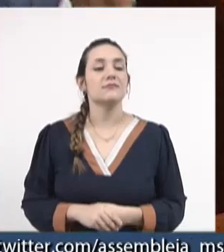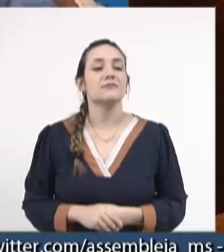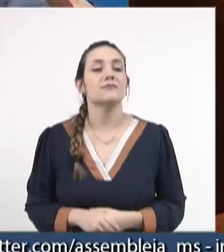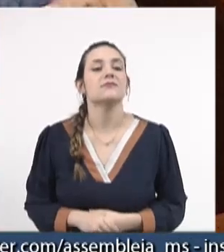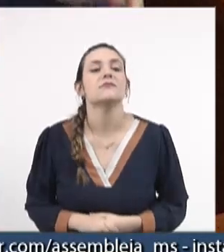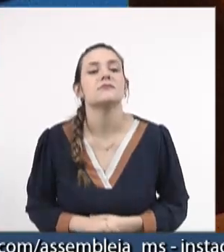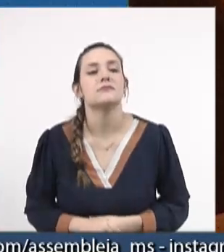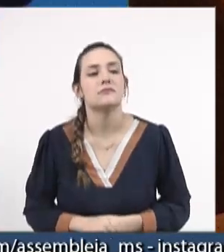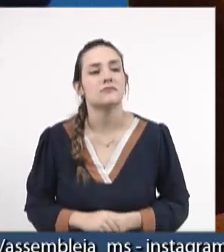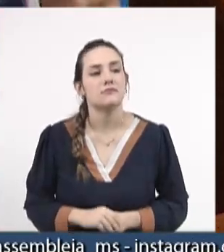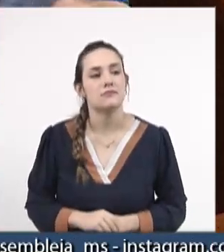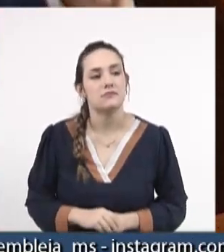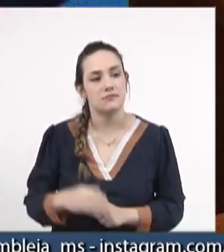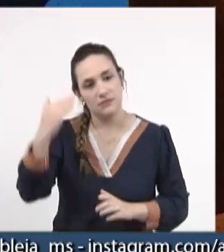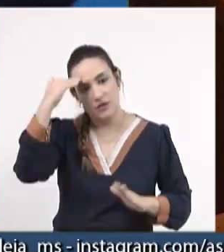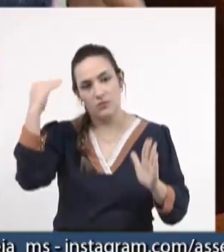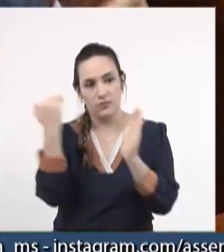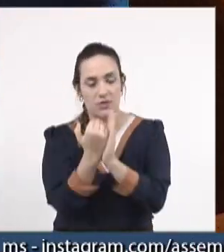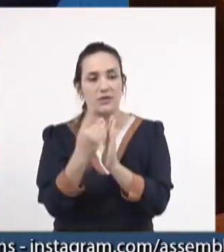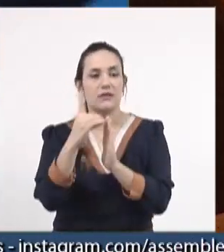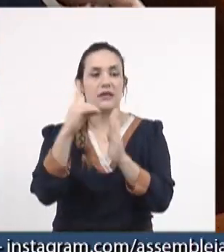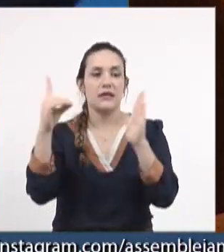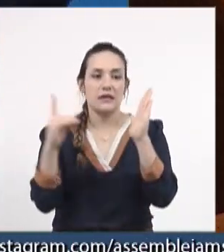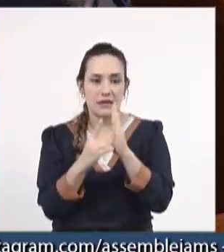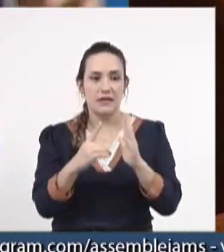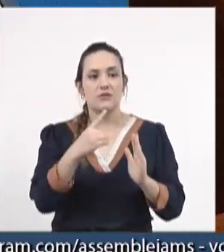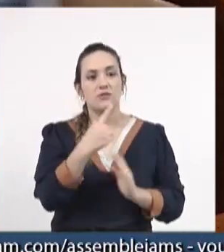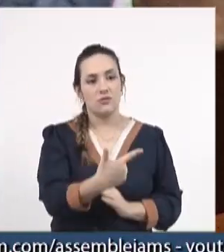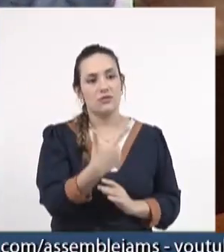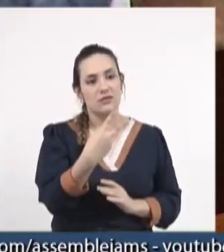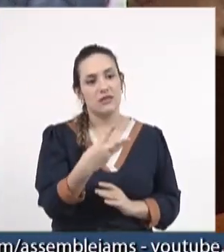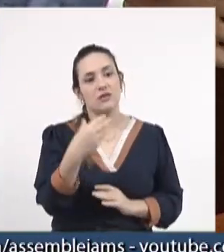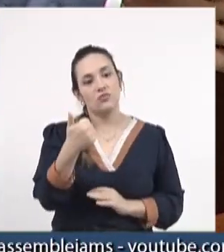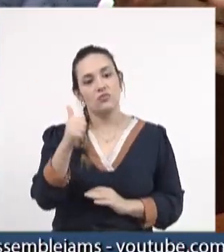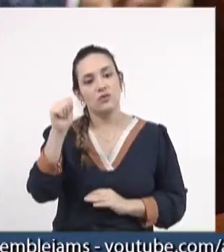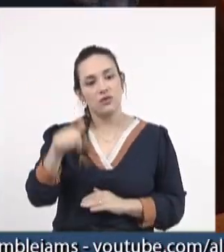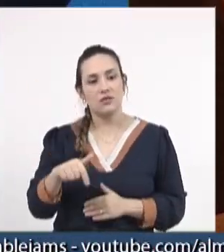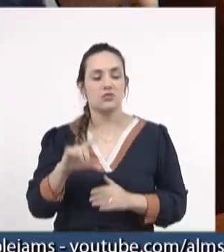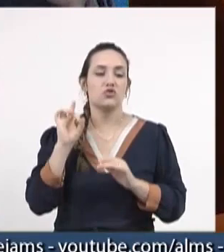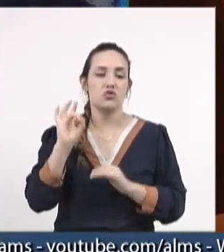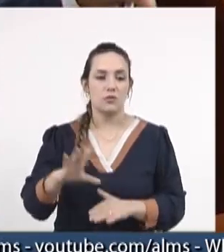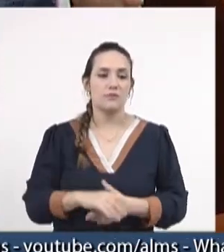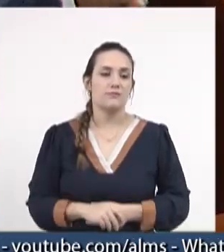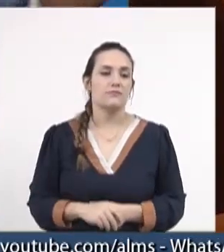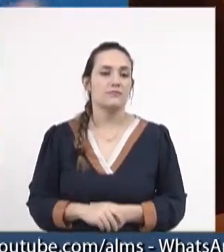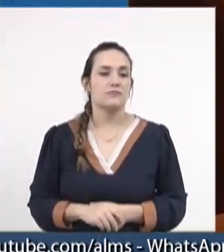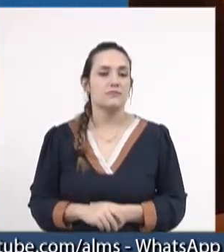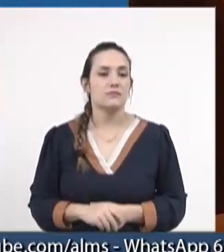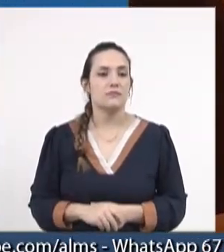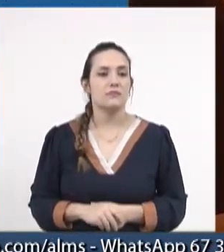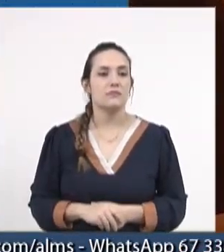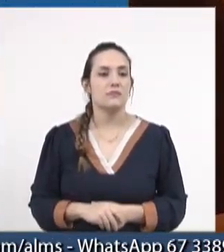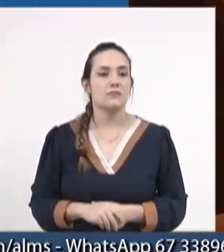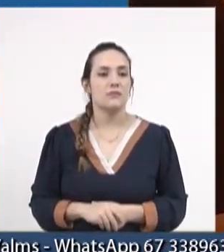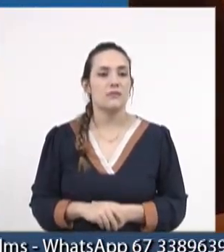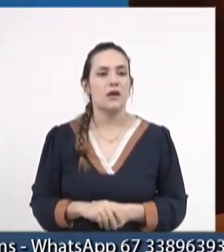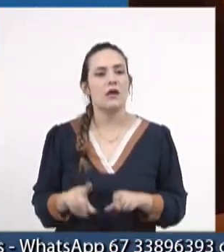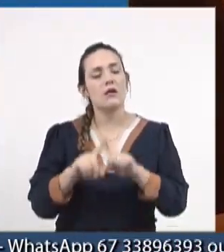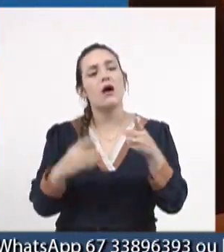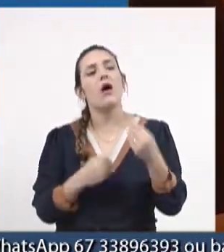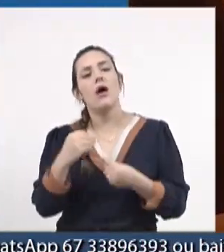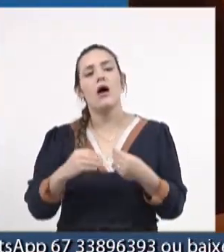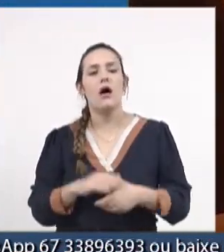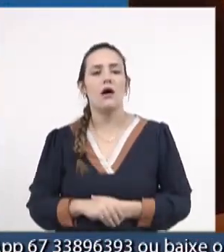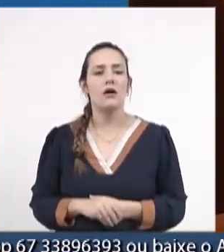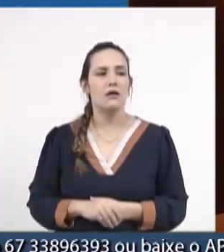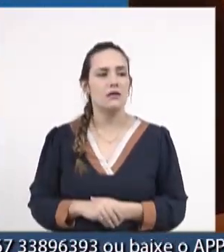cumprir o decreto 231 da Constituição Federal, mais nada. Agora, para cumprir o decreto, depois que houve a